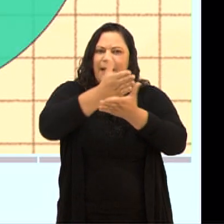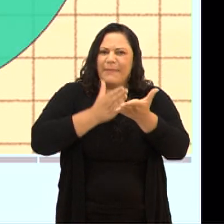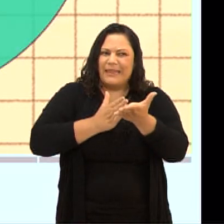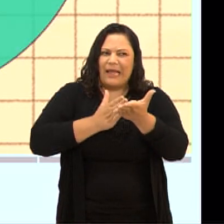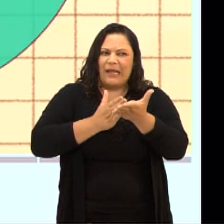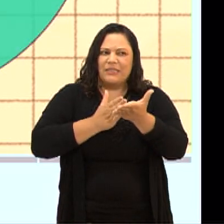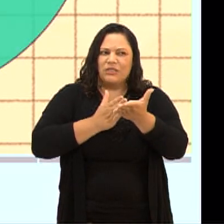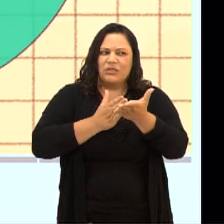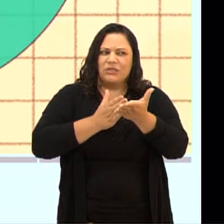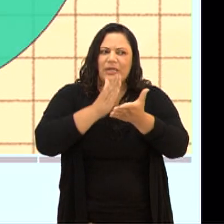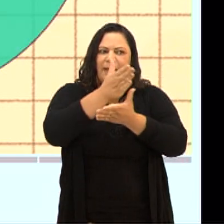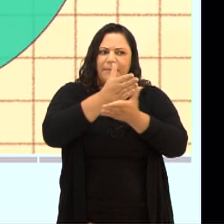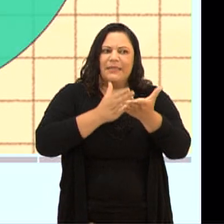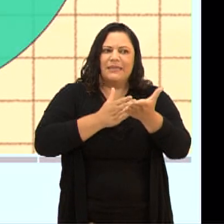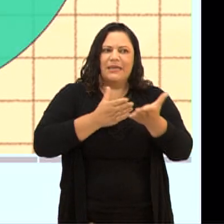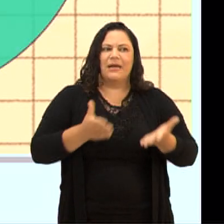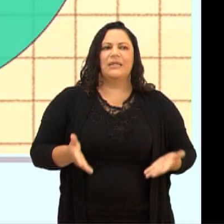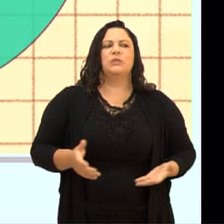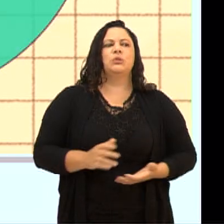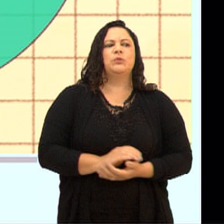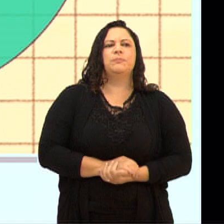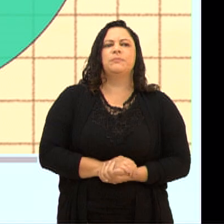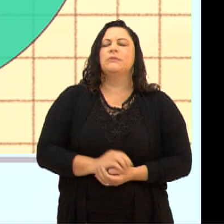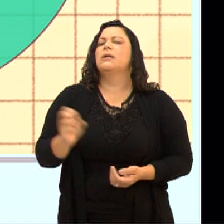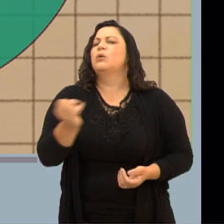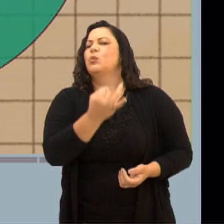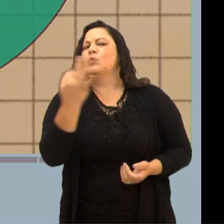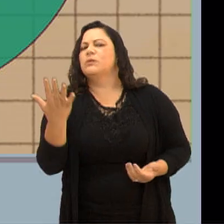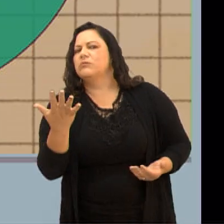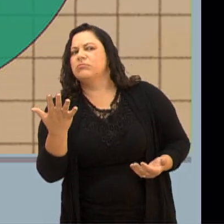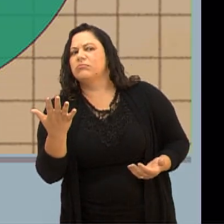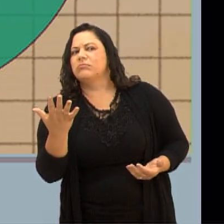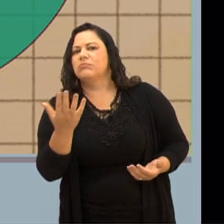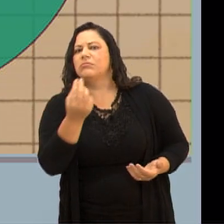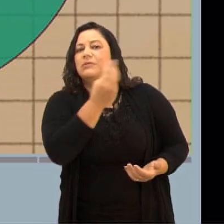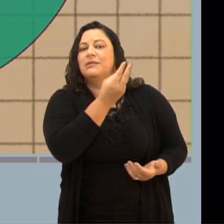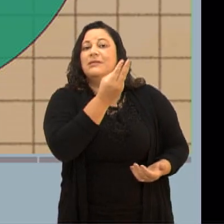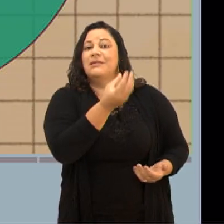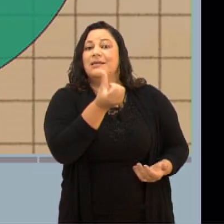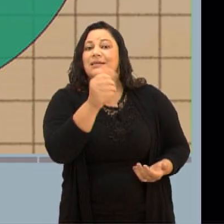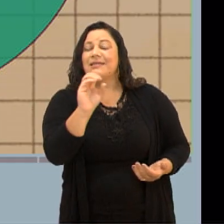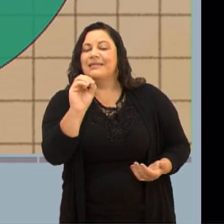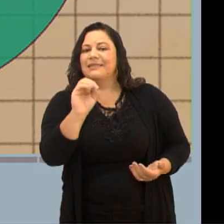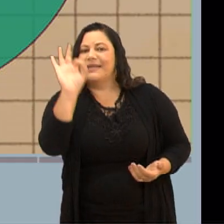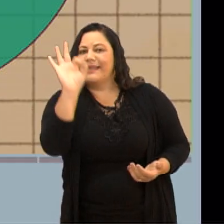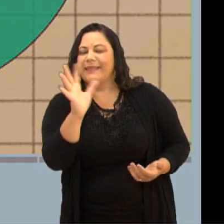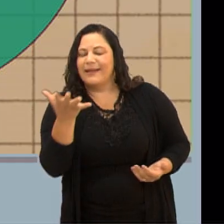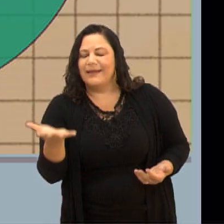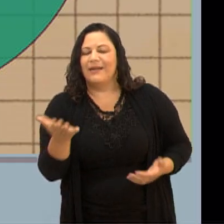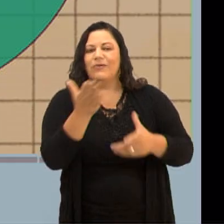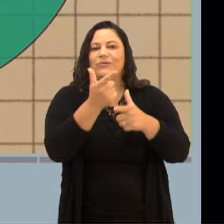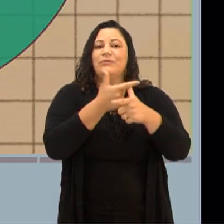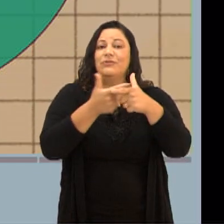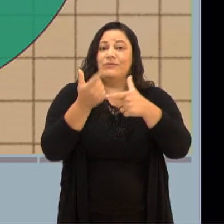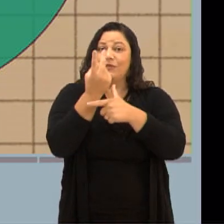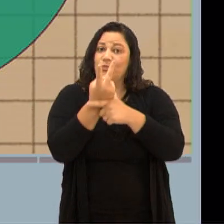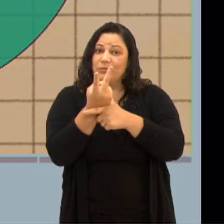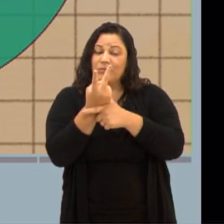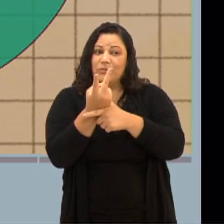certinho? Bem certinho é metade. E a metade é quanto mesmo? 360 graus, divididos por 2, eu tenho